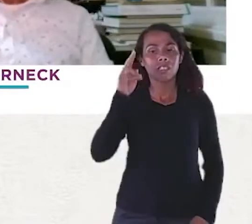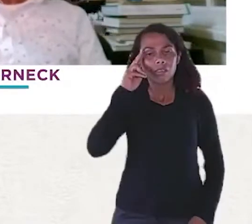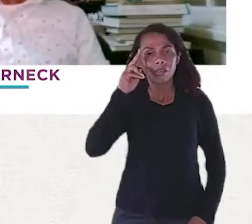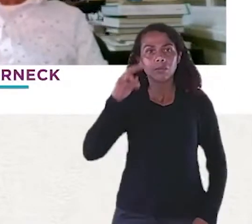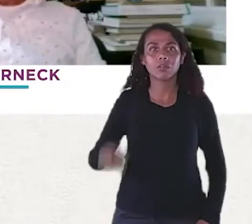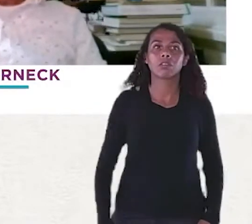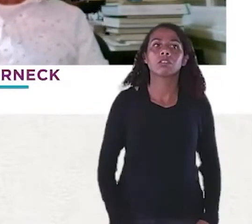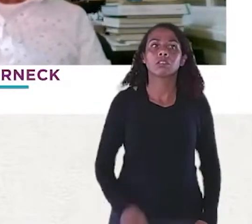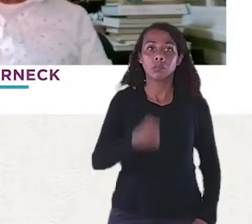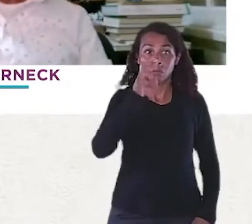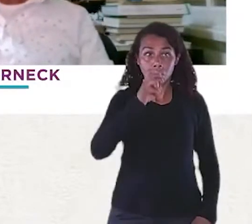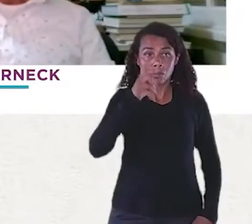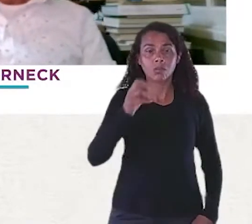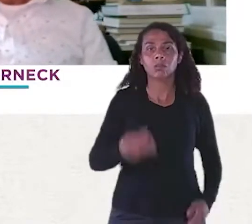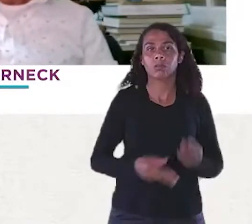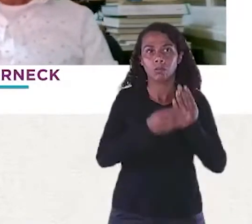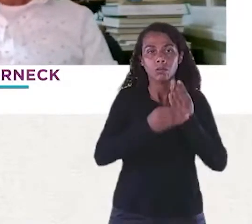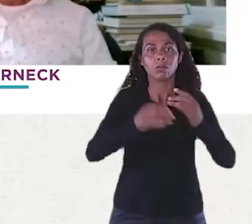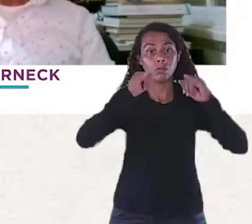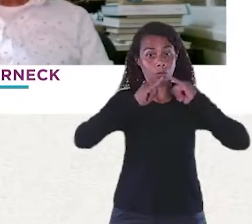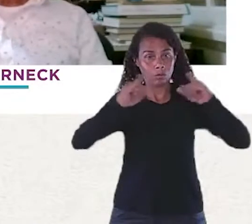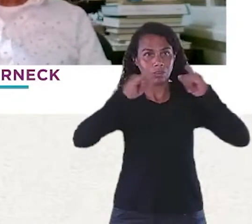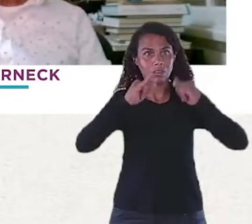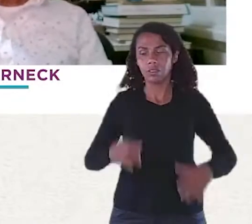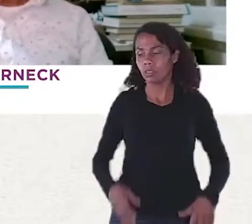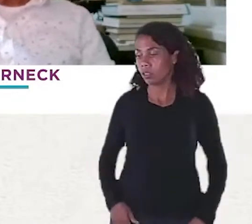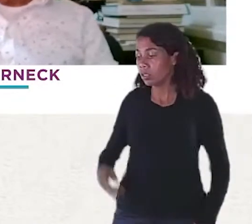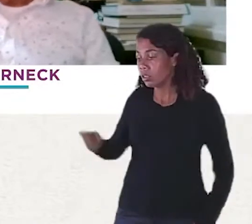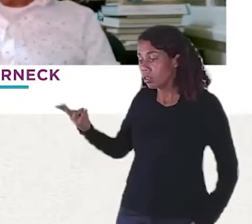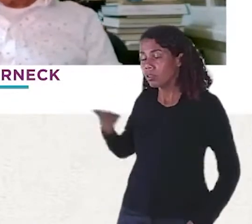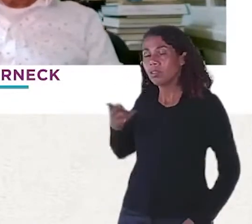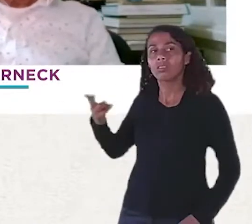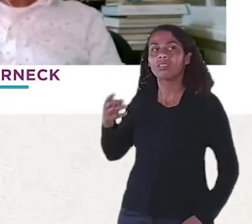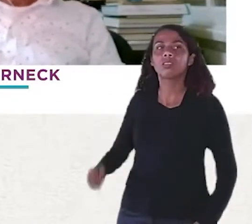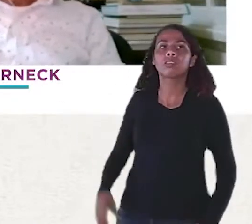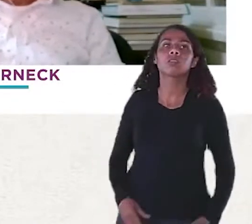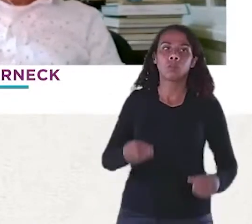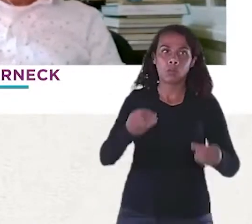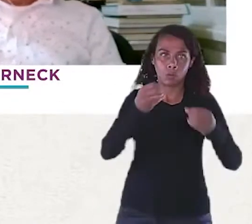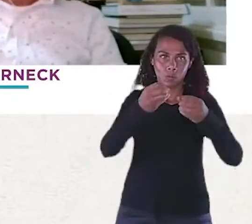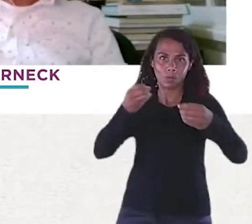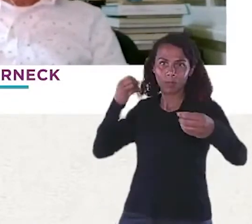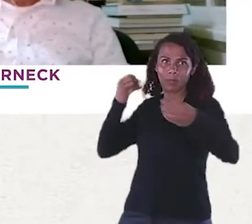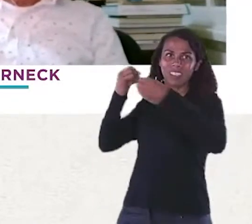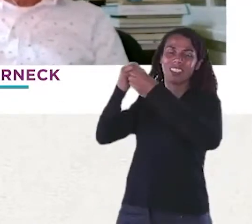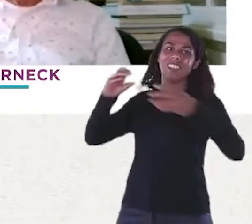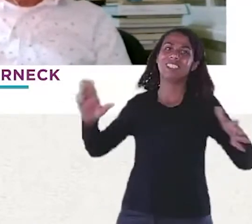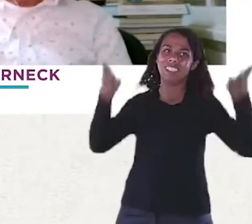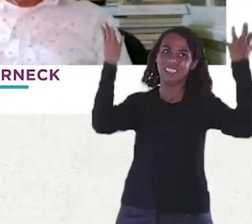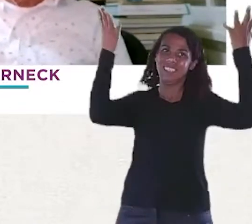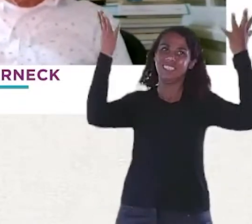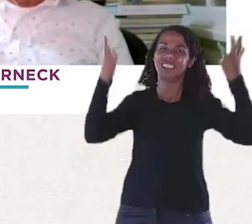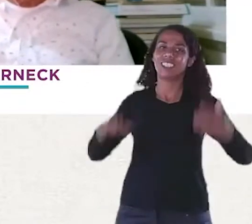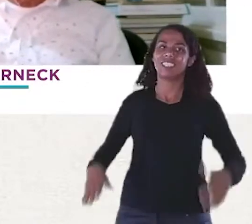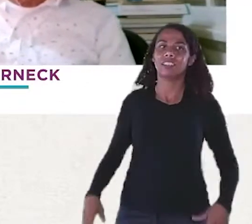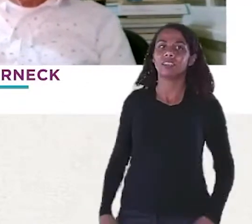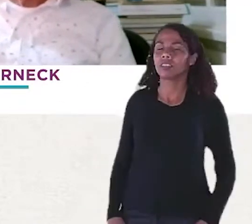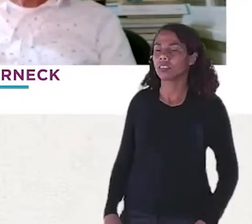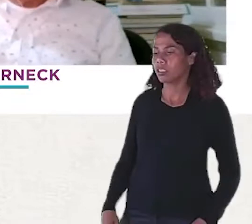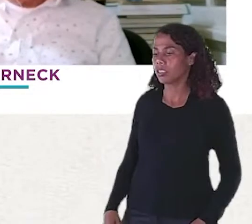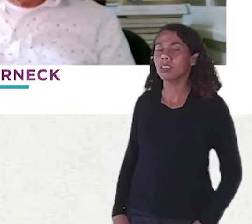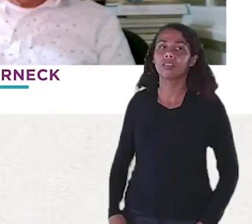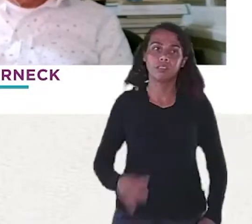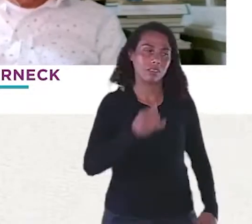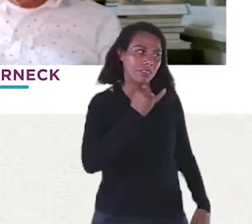Então, a 35ª edição do Espalhador. Queria que você falasse um pouquinho, Humberto, vamos lá. Não, eu costumo brindar, eu falo vida longa e